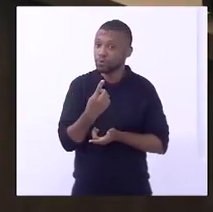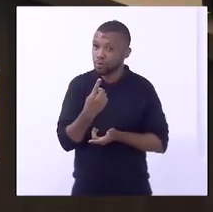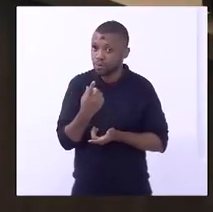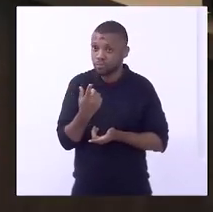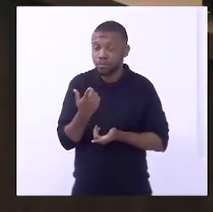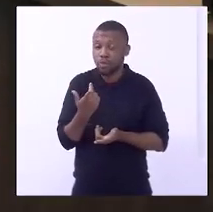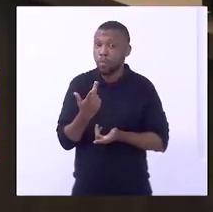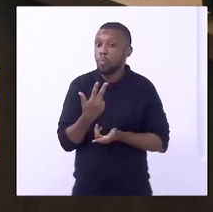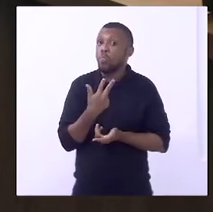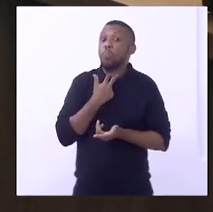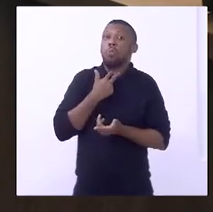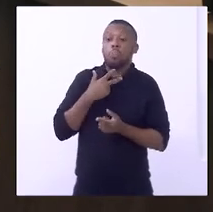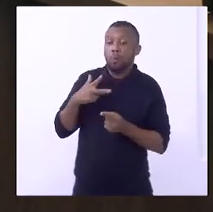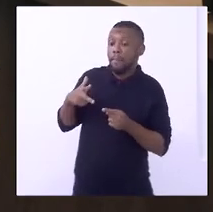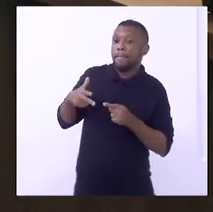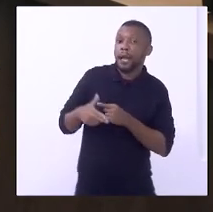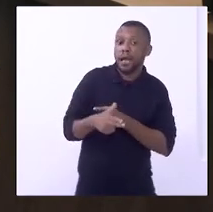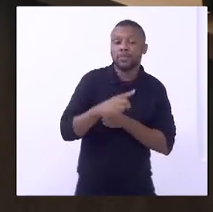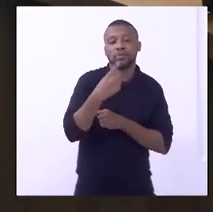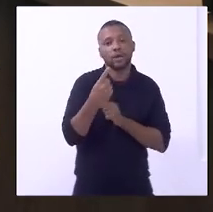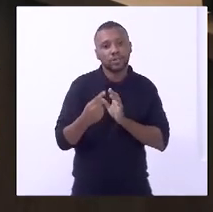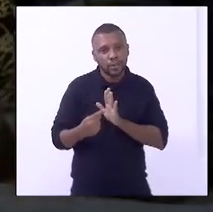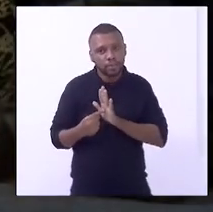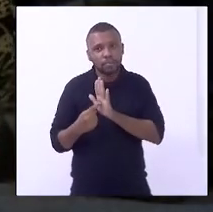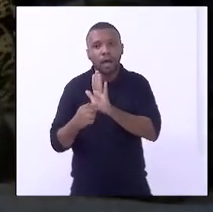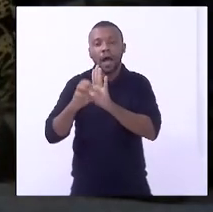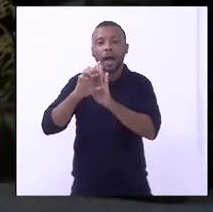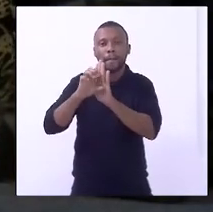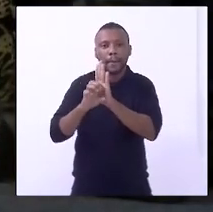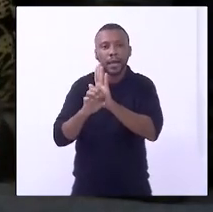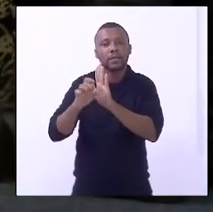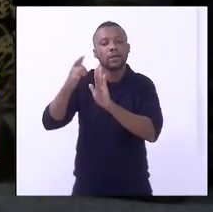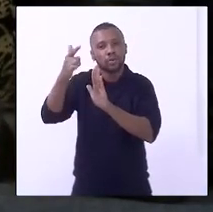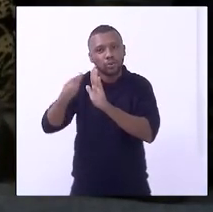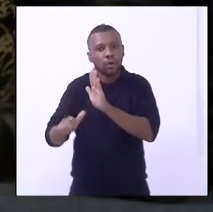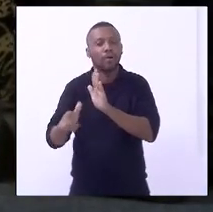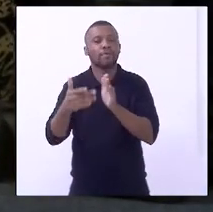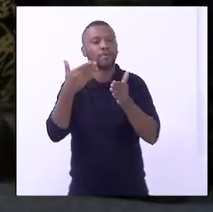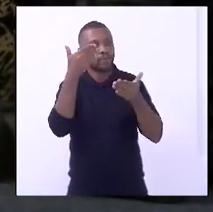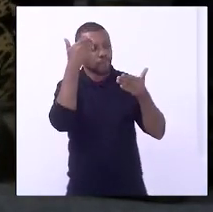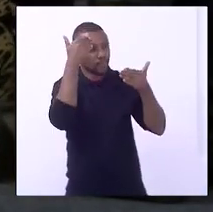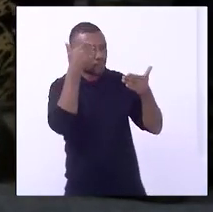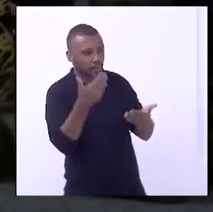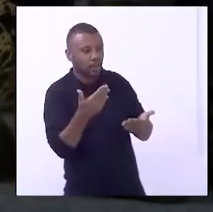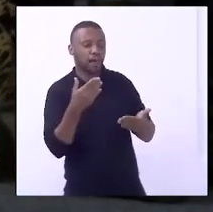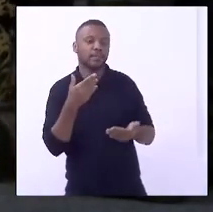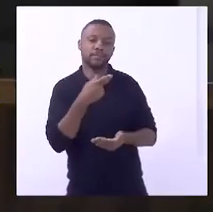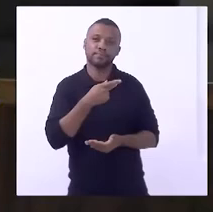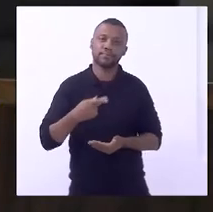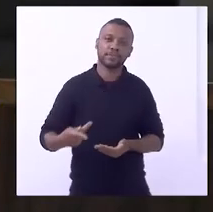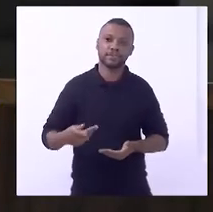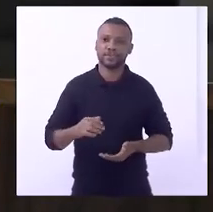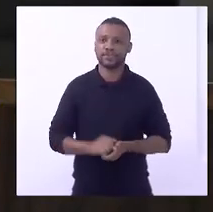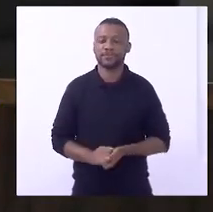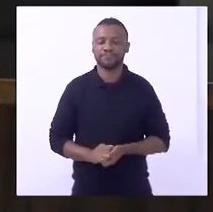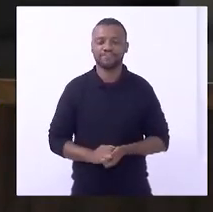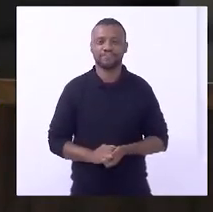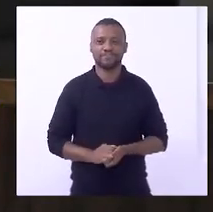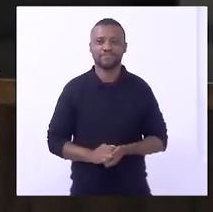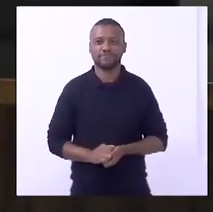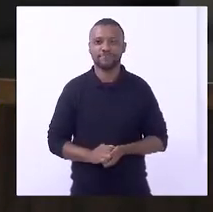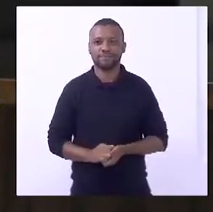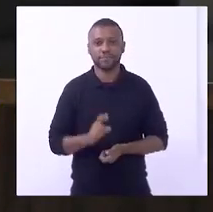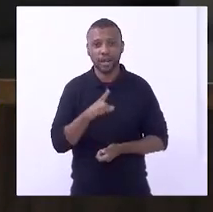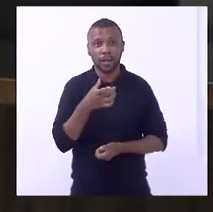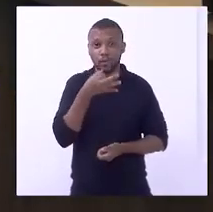nos impedirá de reapresentar a emenda no segundo momento. Muito obrigada, senhor presidente. É o amor. Ela foi